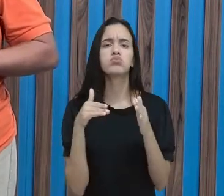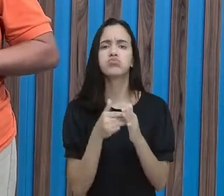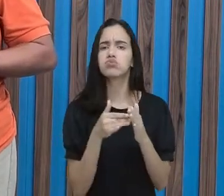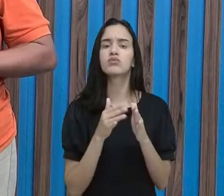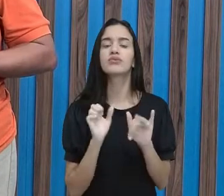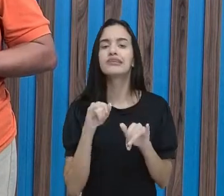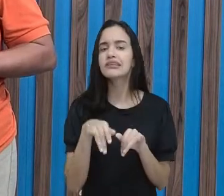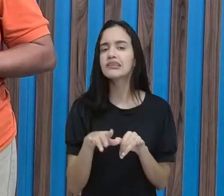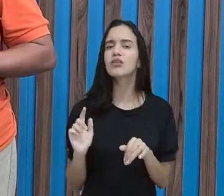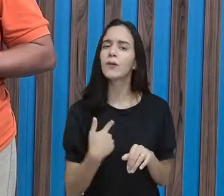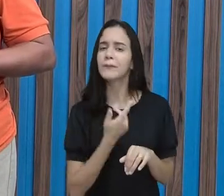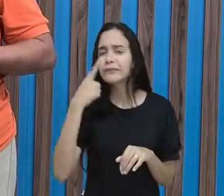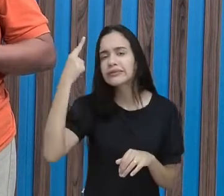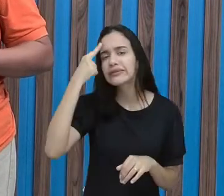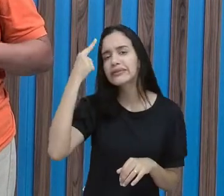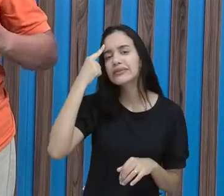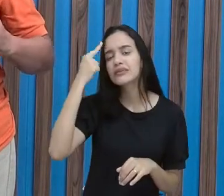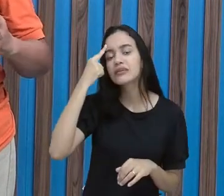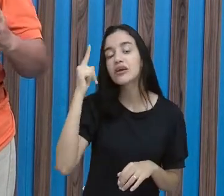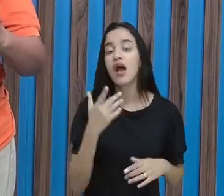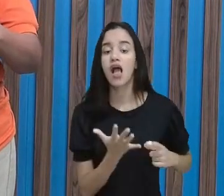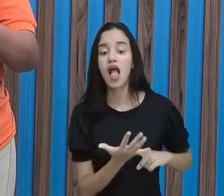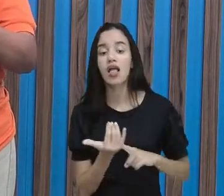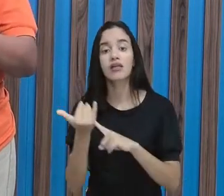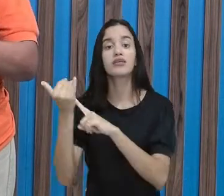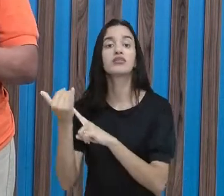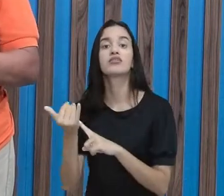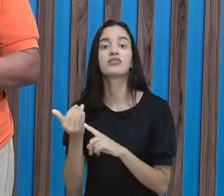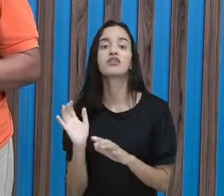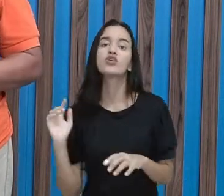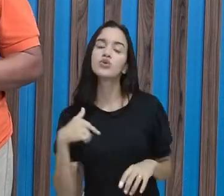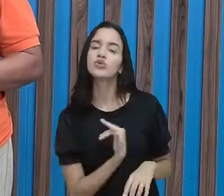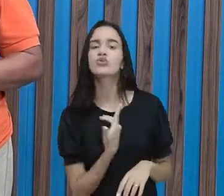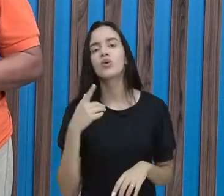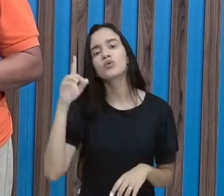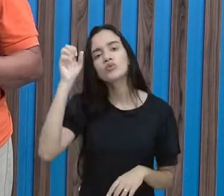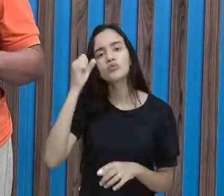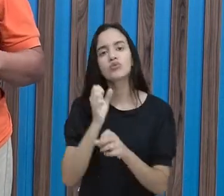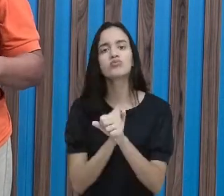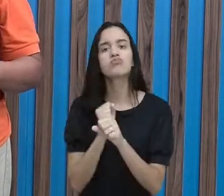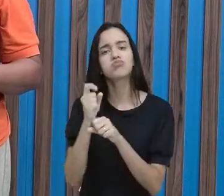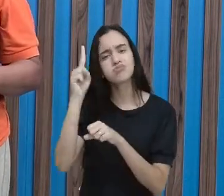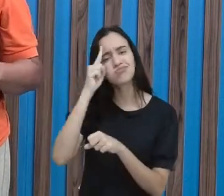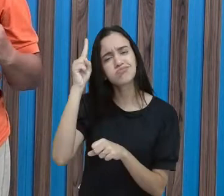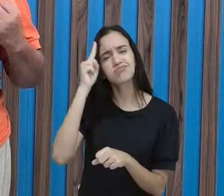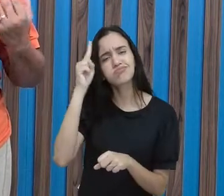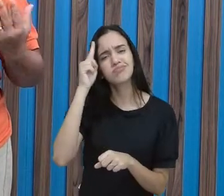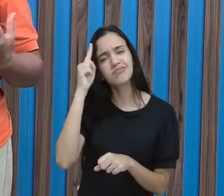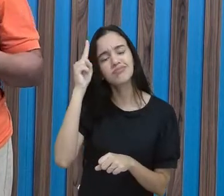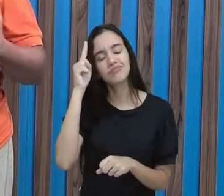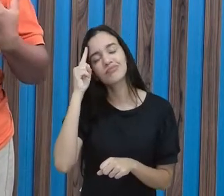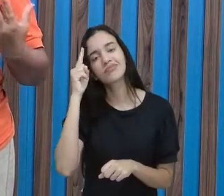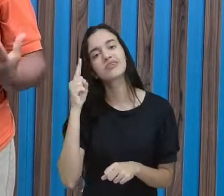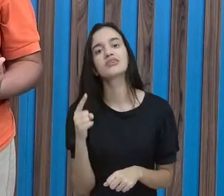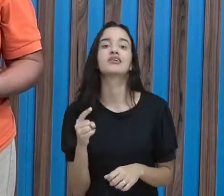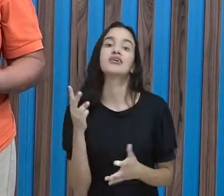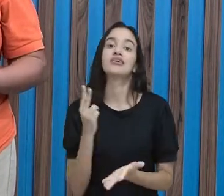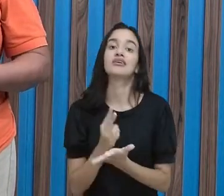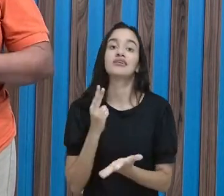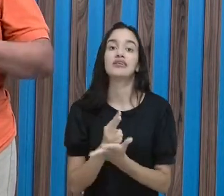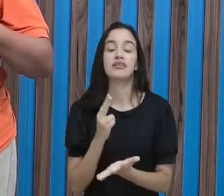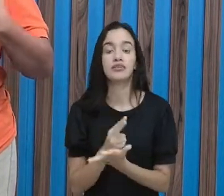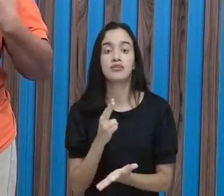isso, se a gente for pensar, essa tecnologia ela está no nosso cotidiano, está o tempo todo ao nosso